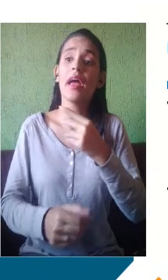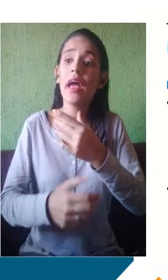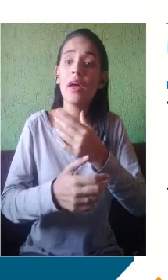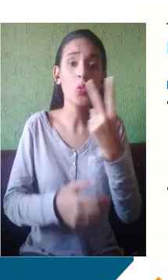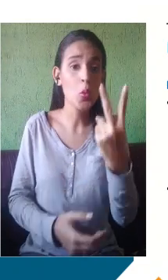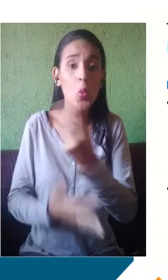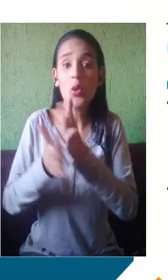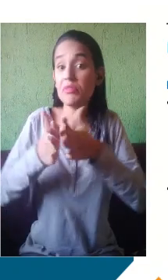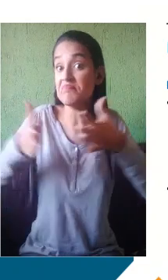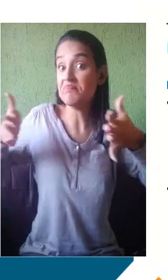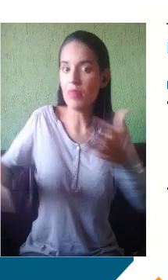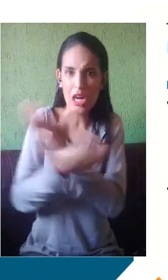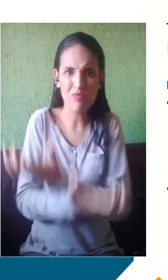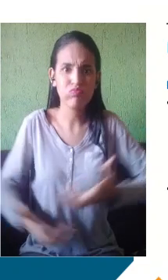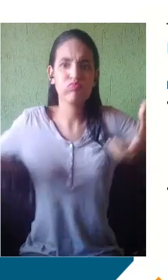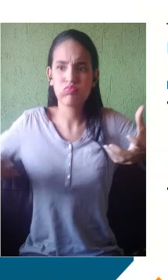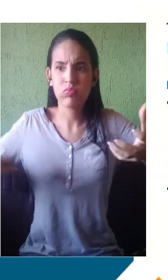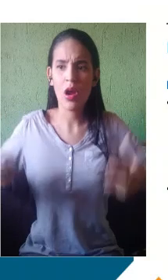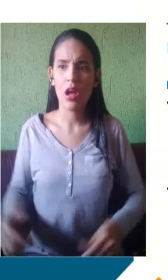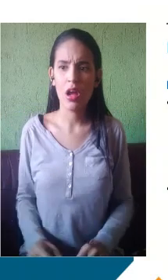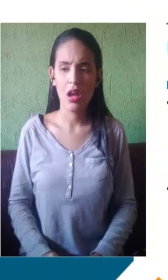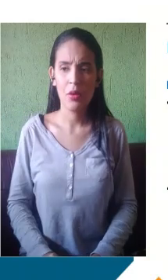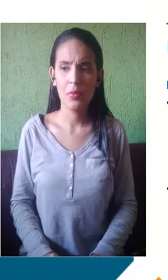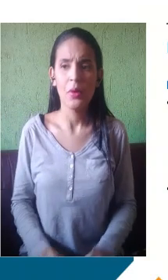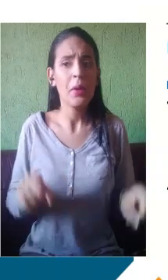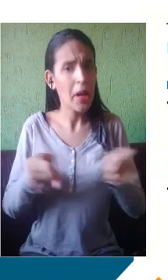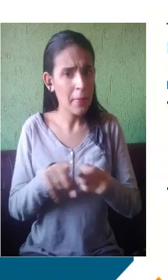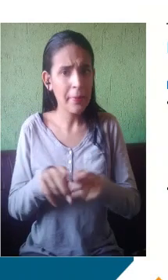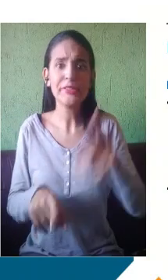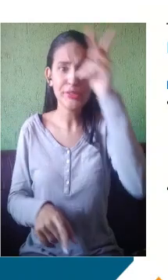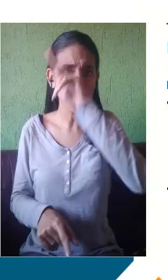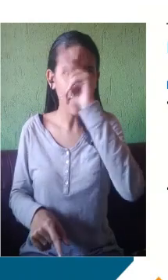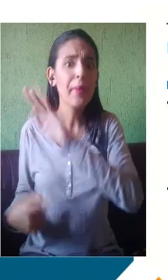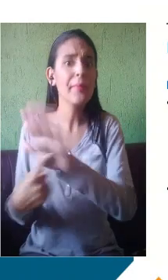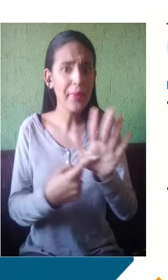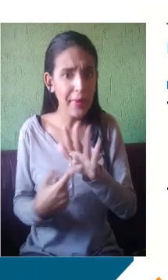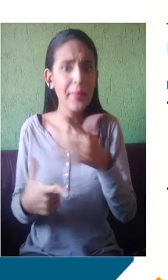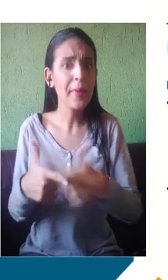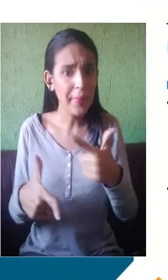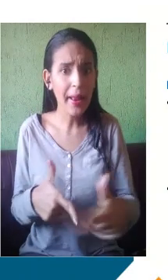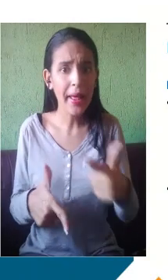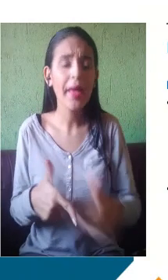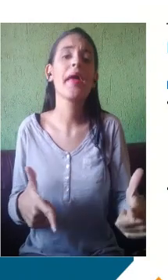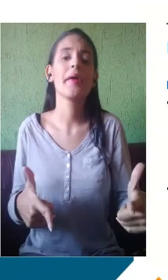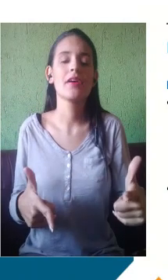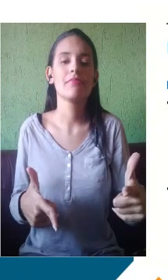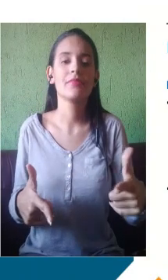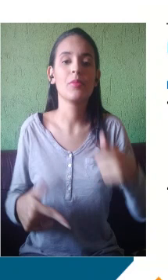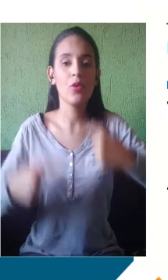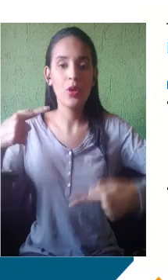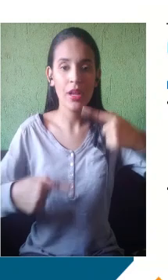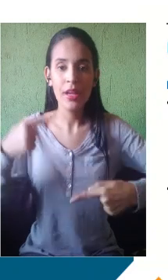de muita corrupção? Por conta da impunidade política do Brasil. Bem, a gente tem tese